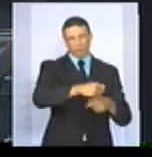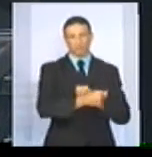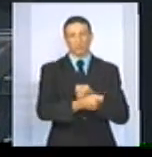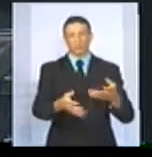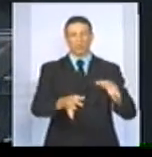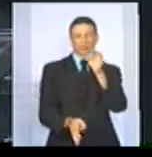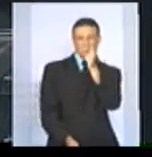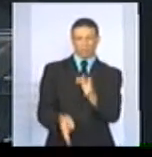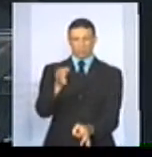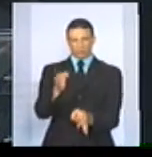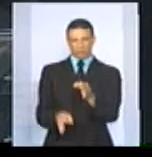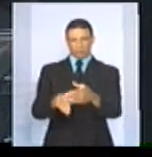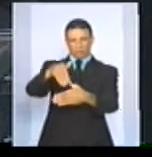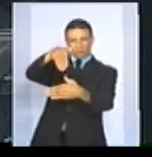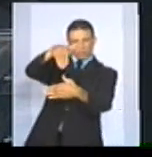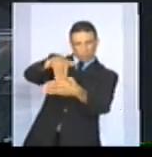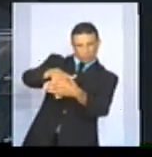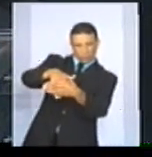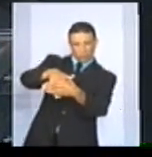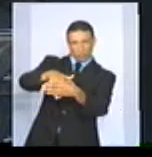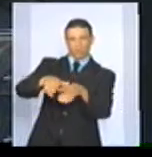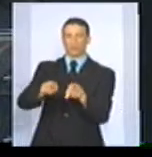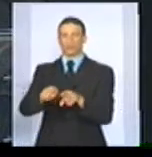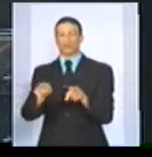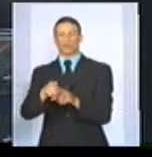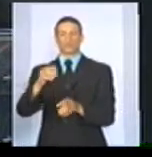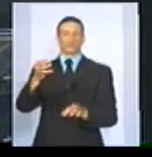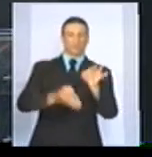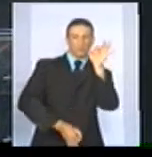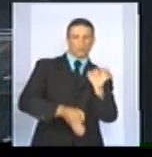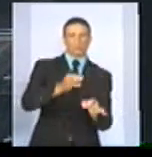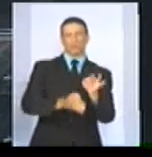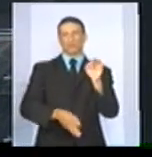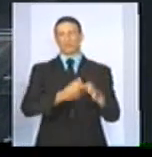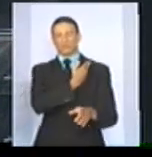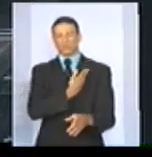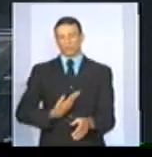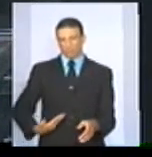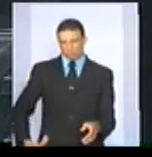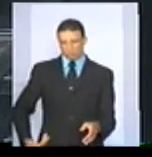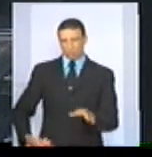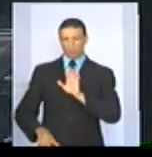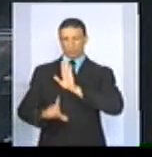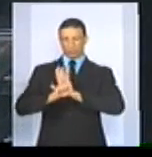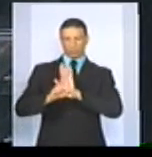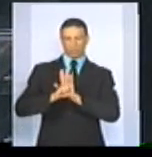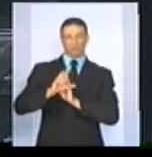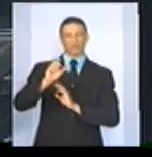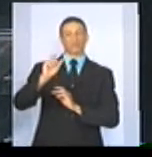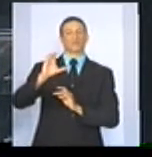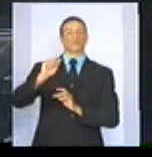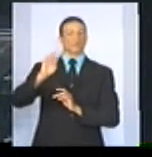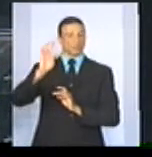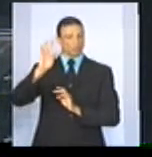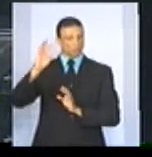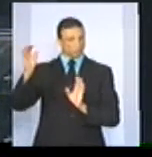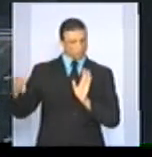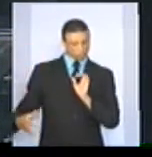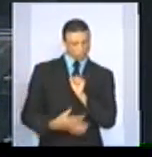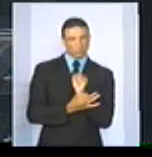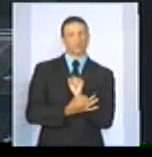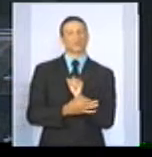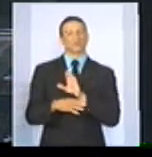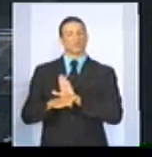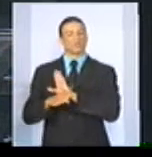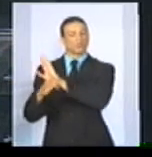justiça, tanto eleitoral quanto o mais do Poder Judiciário. Acontece que a lei do SEAC assegura o must carry apenas